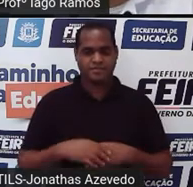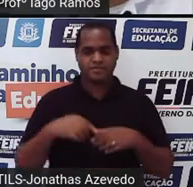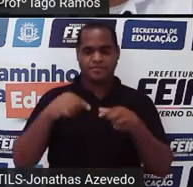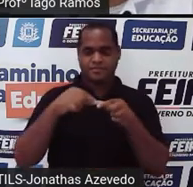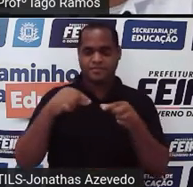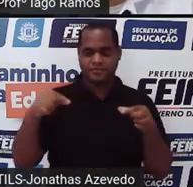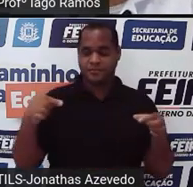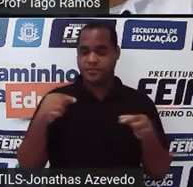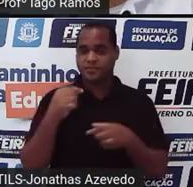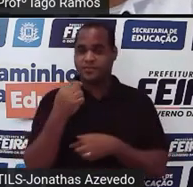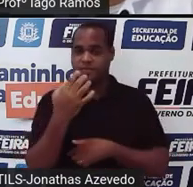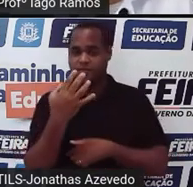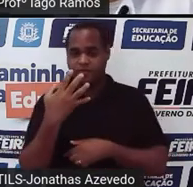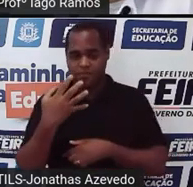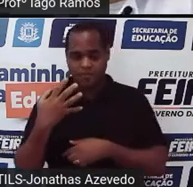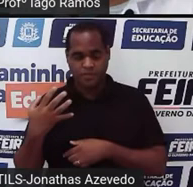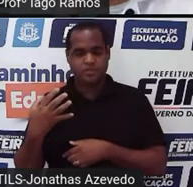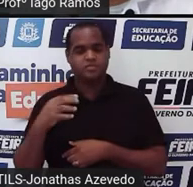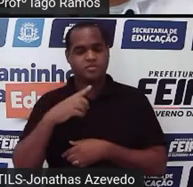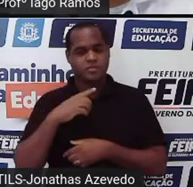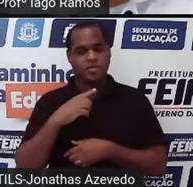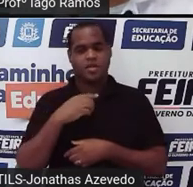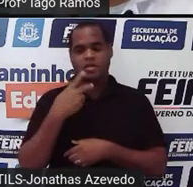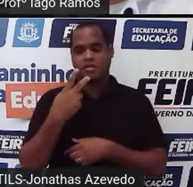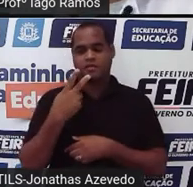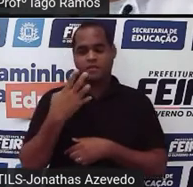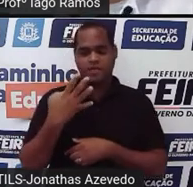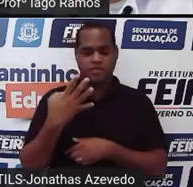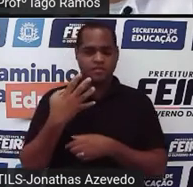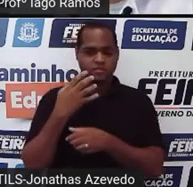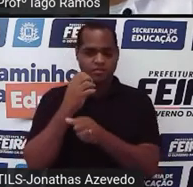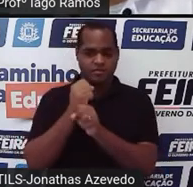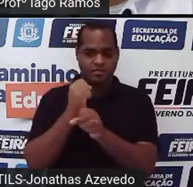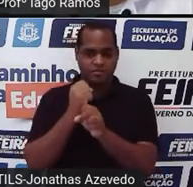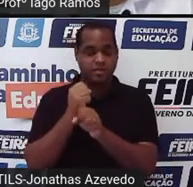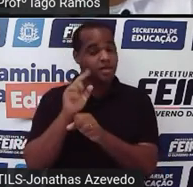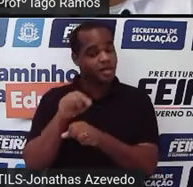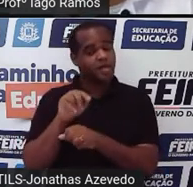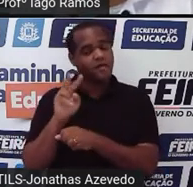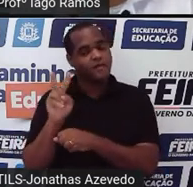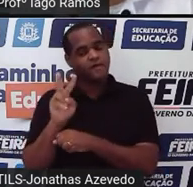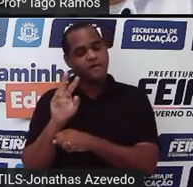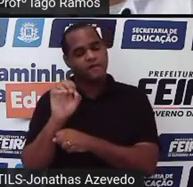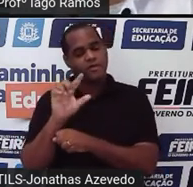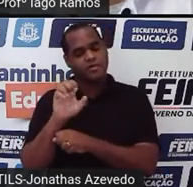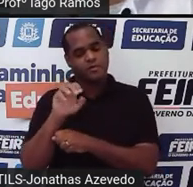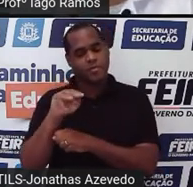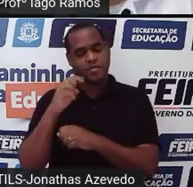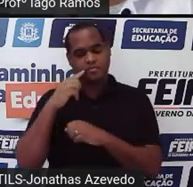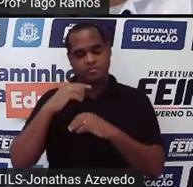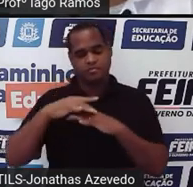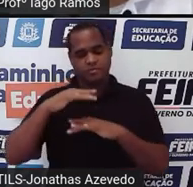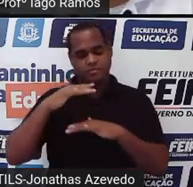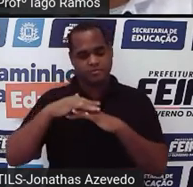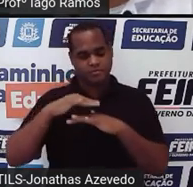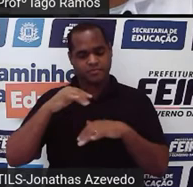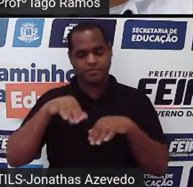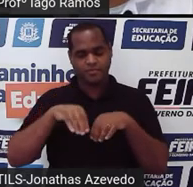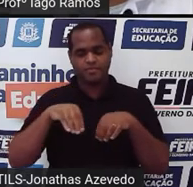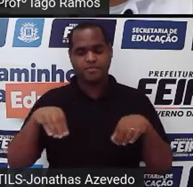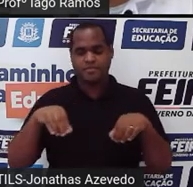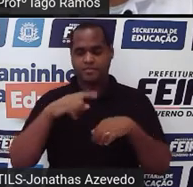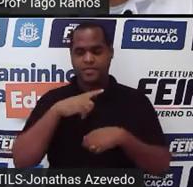vai dar 24 que é a medida para um volume desse paralelepípedo tá